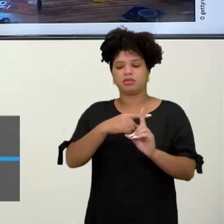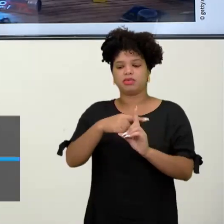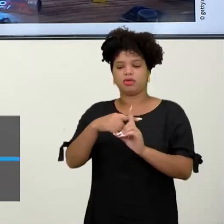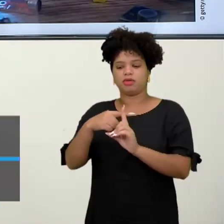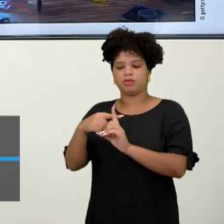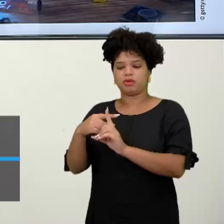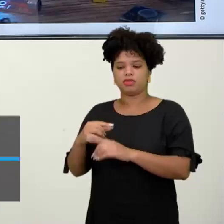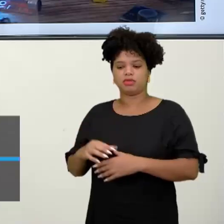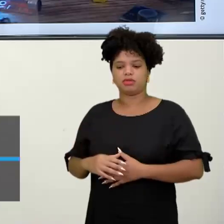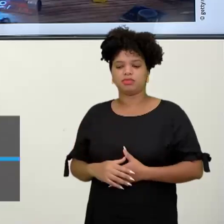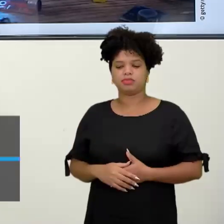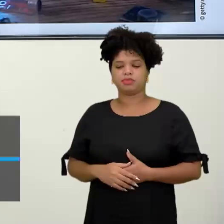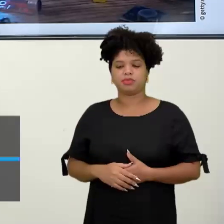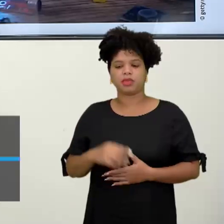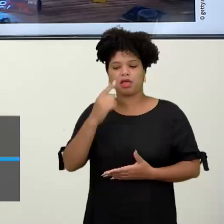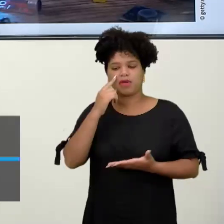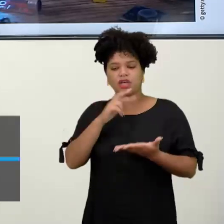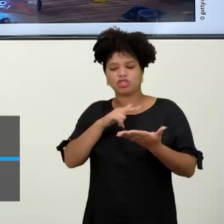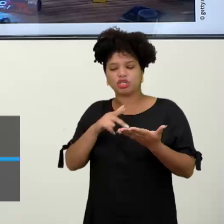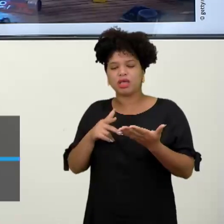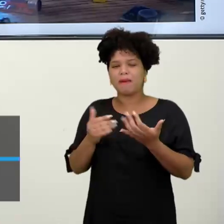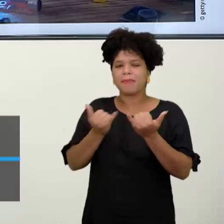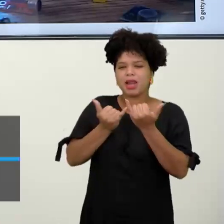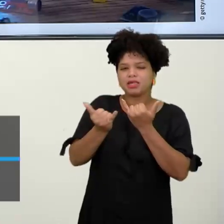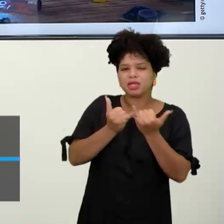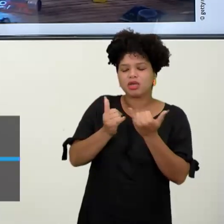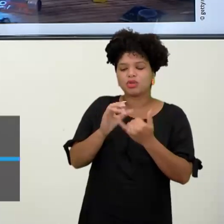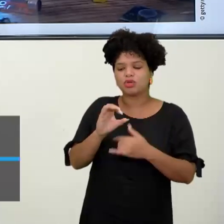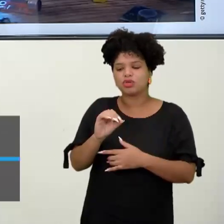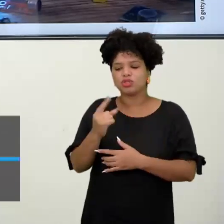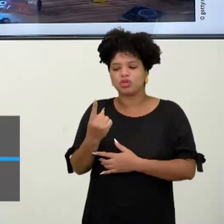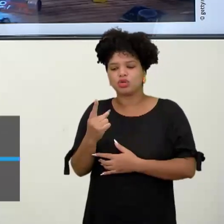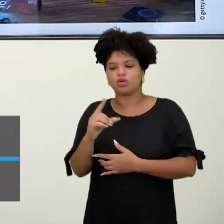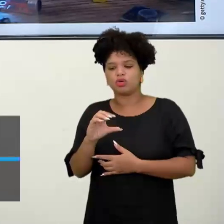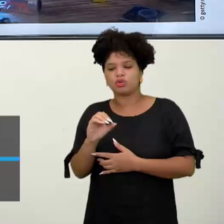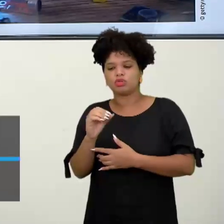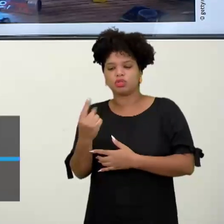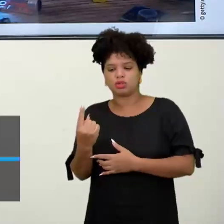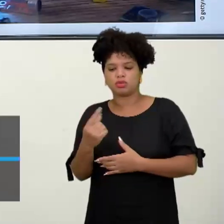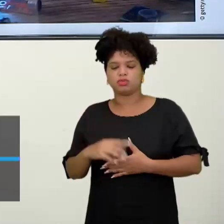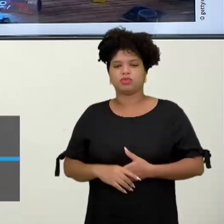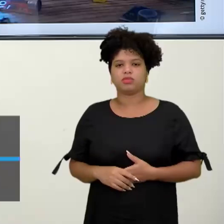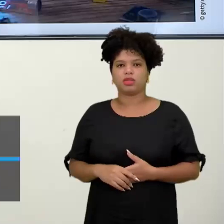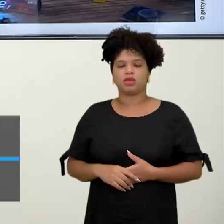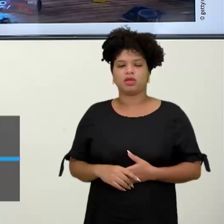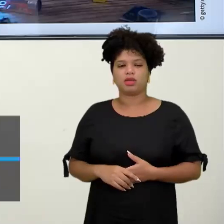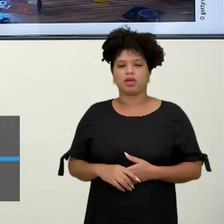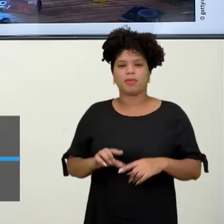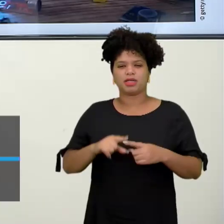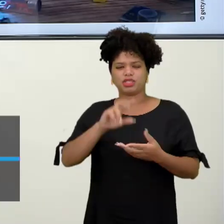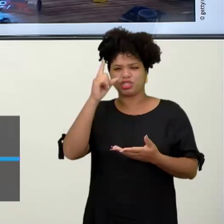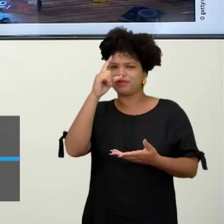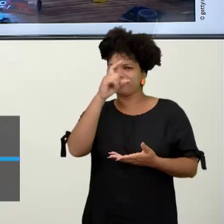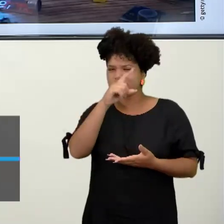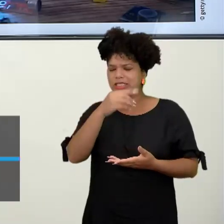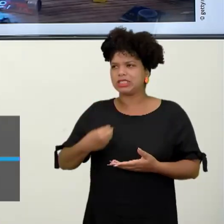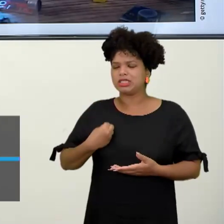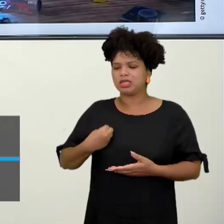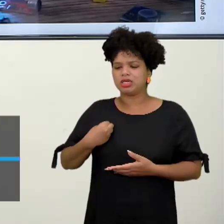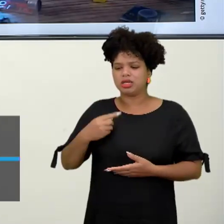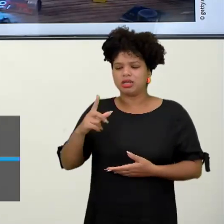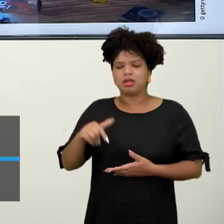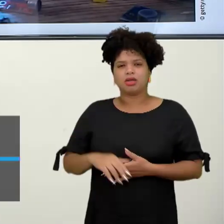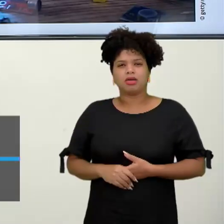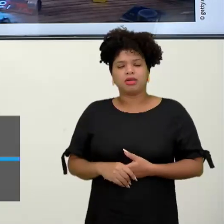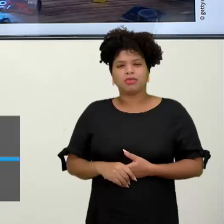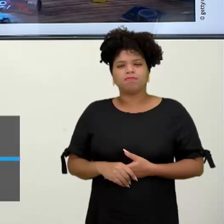mais limitado, porque ele é mais perto do binário e ele é um pouquinho mais difícil. Difícil assim,